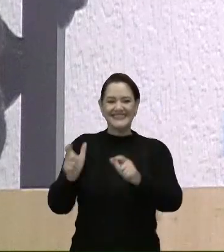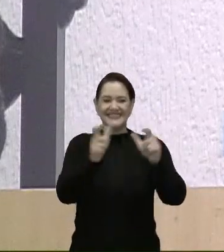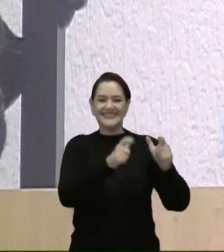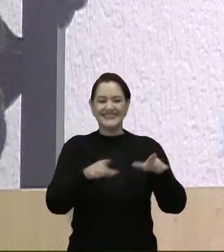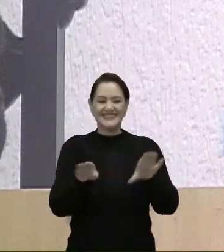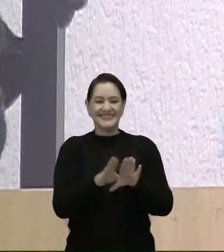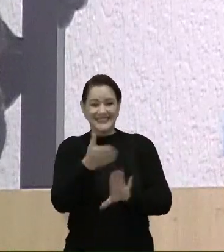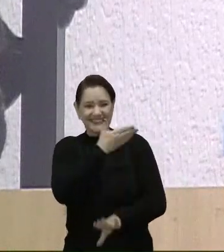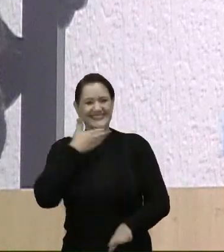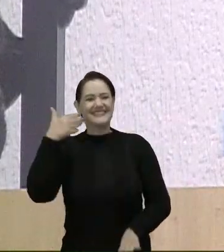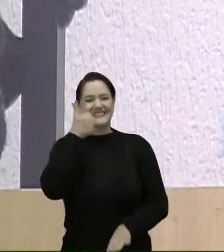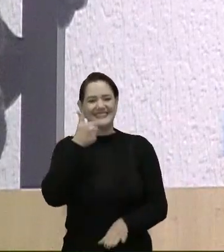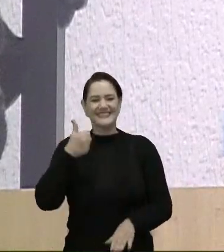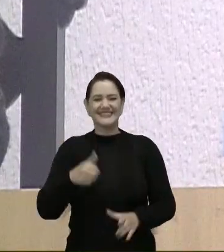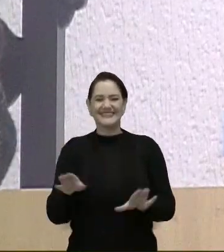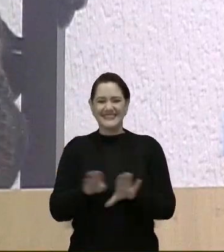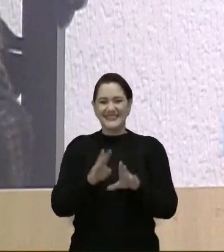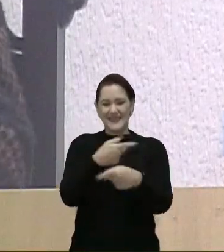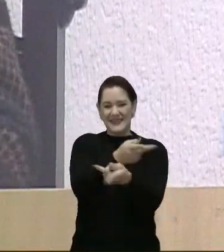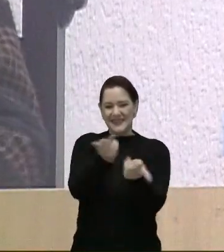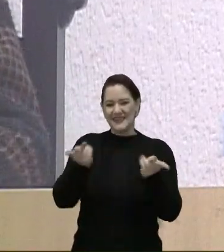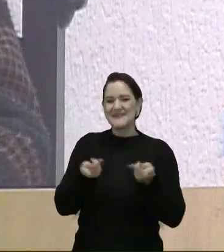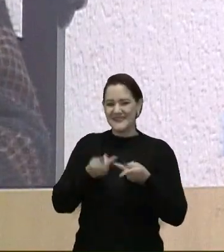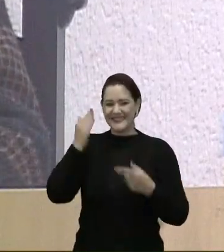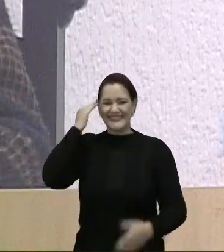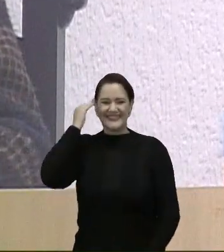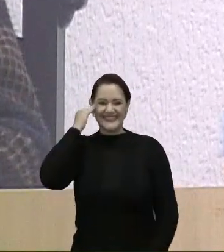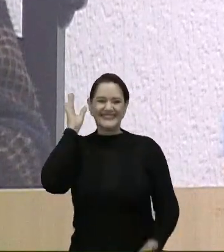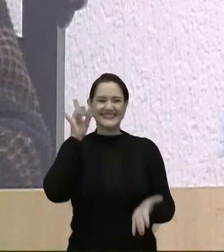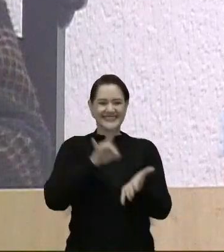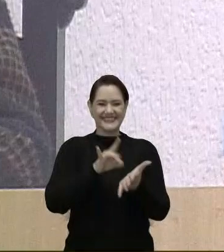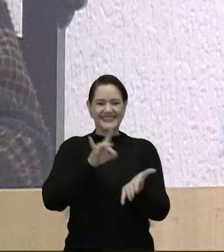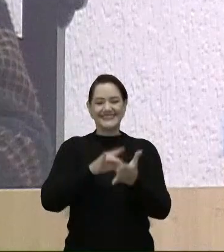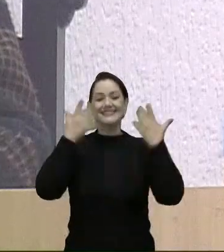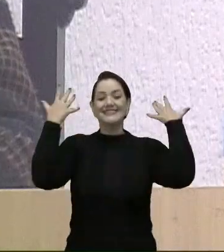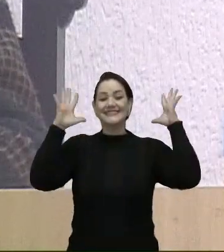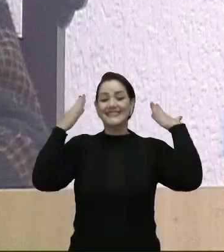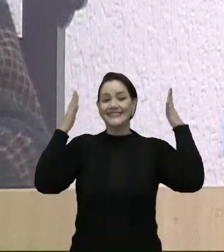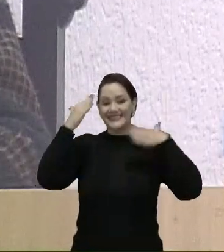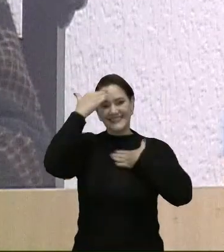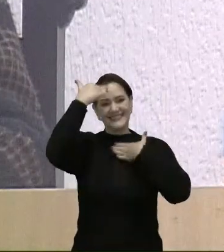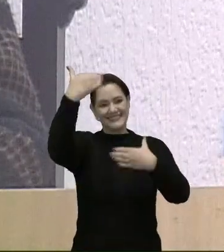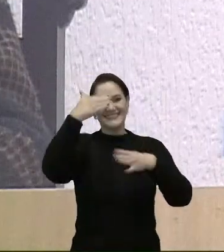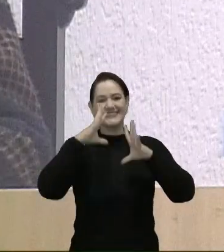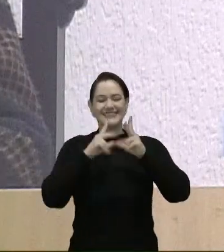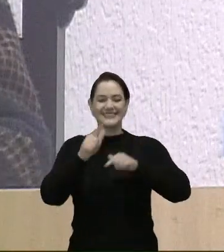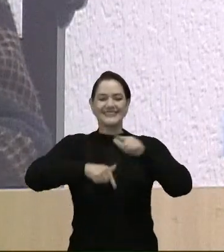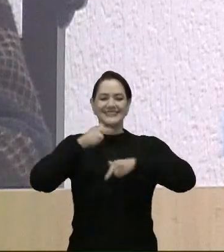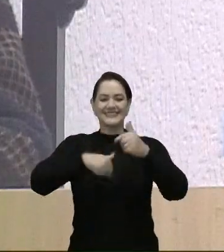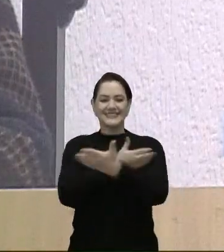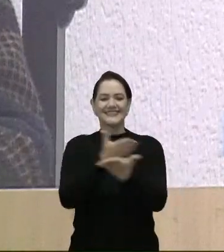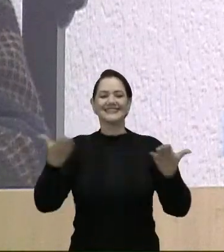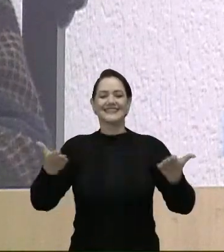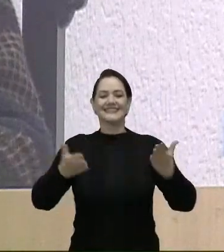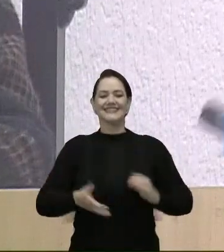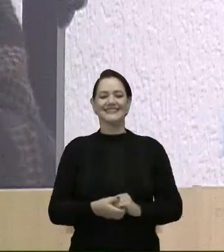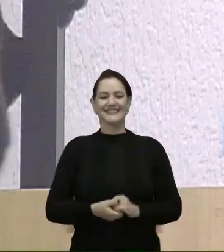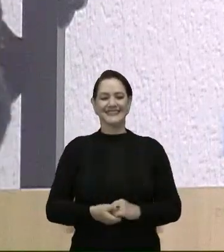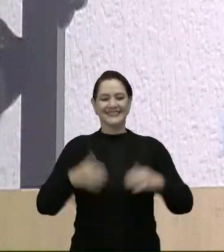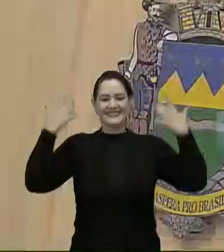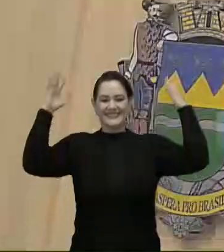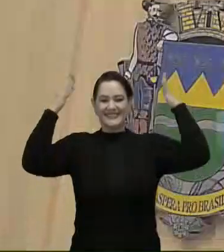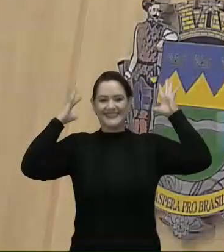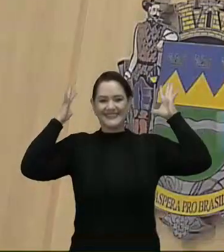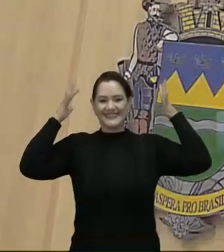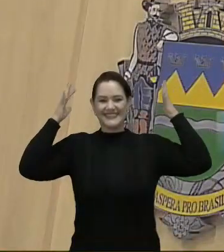saio melhor, e os da pizza sabem disso, que é verdade. Parabéns e muito obrigada pelo trabalho de vocês.